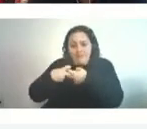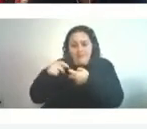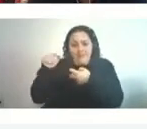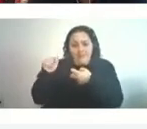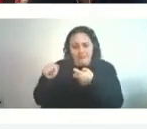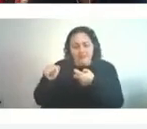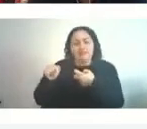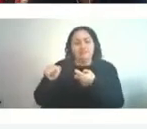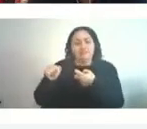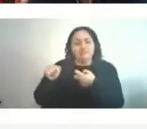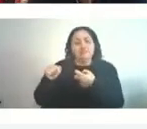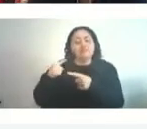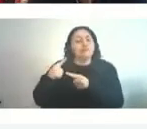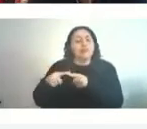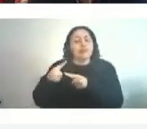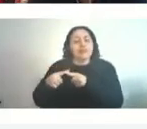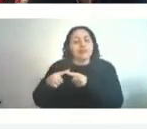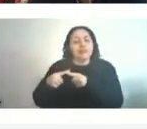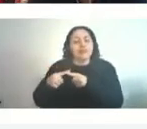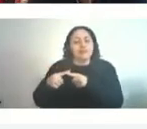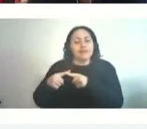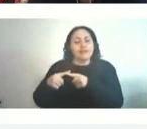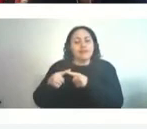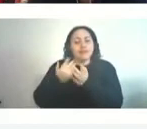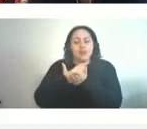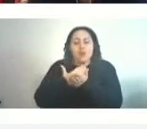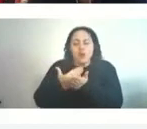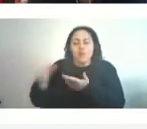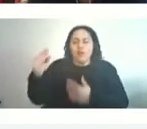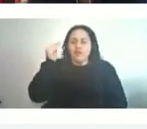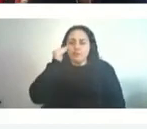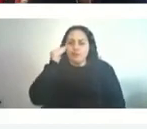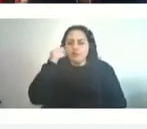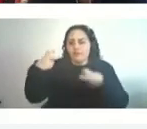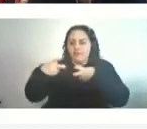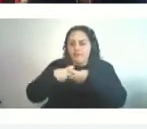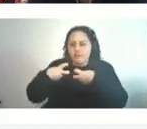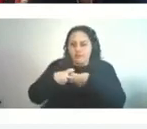quando começam, né, as experiências da física quântica,